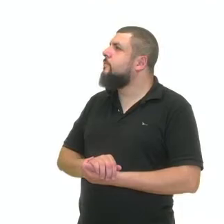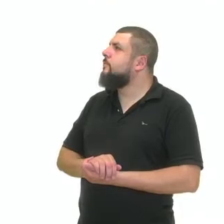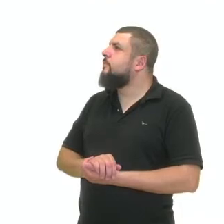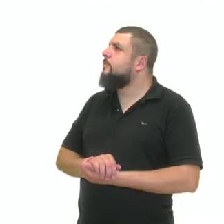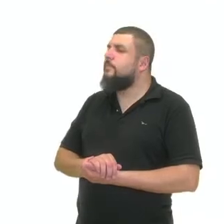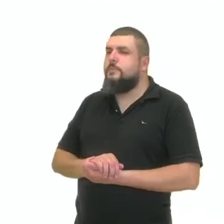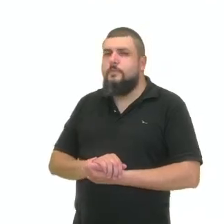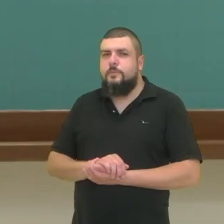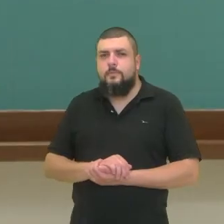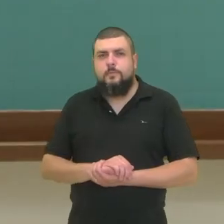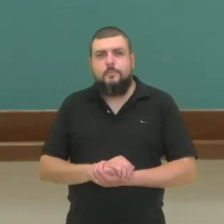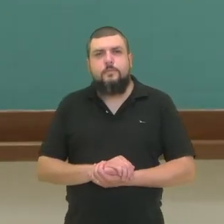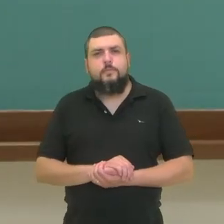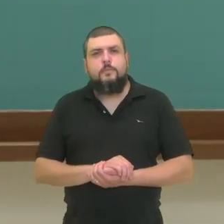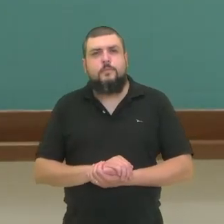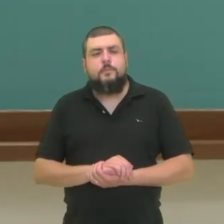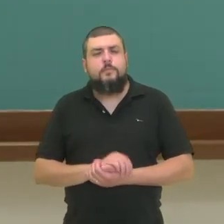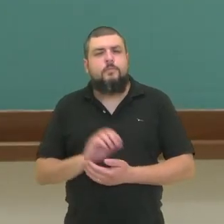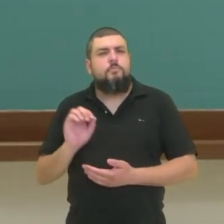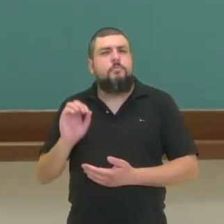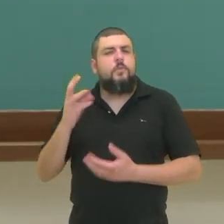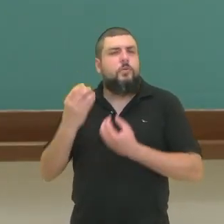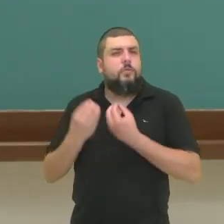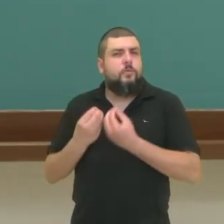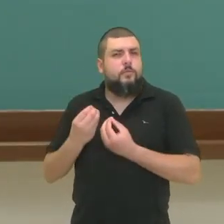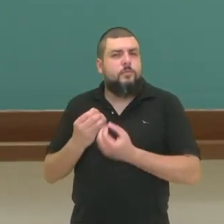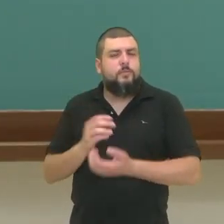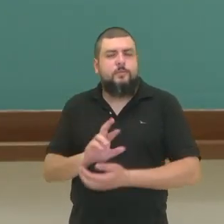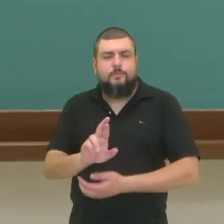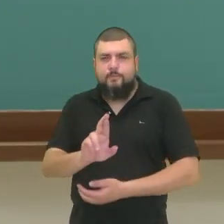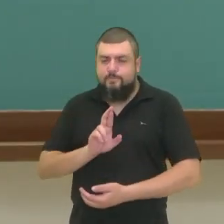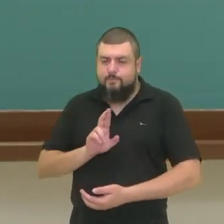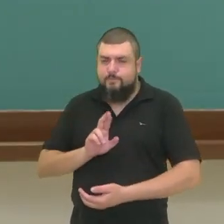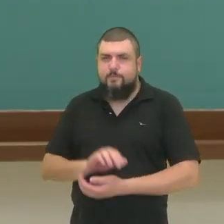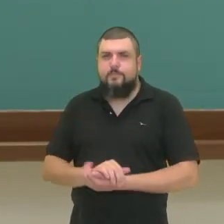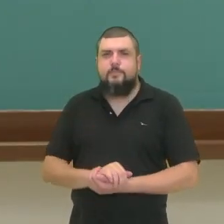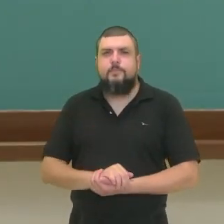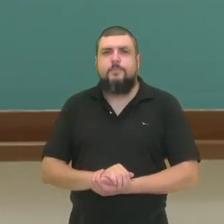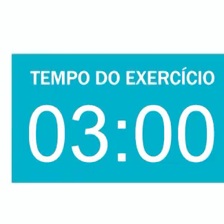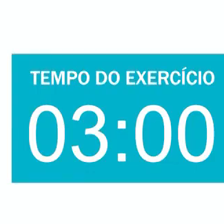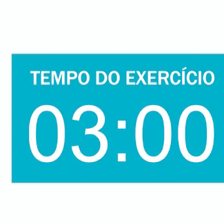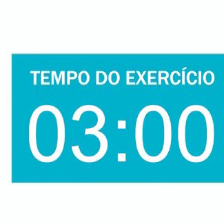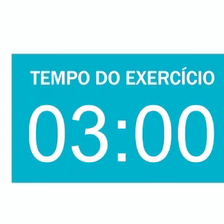seus seguidores resultaram em algum evento histórico? Agora é com vocês.